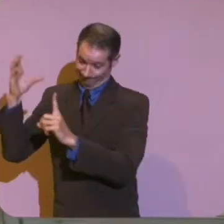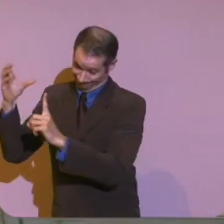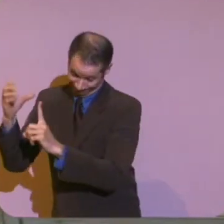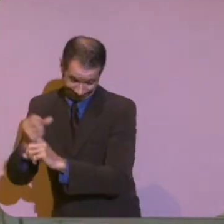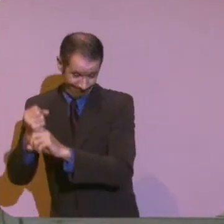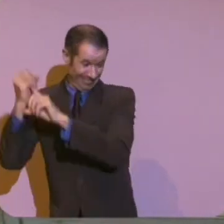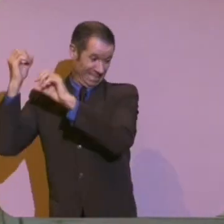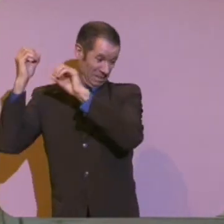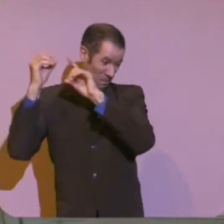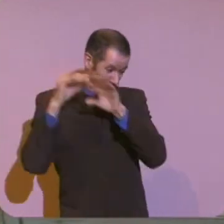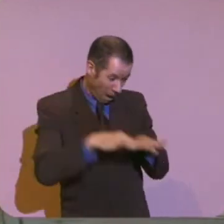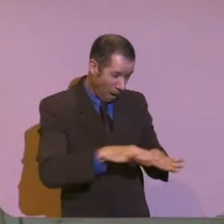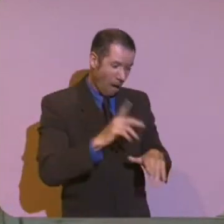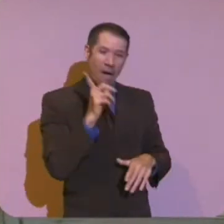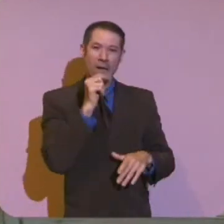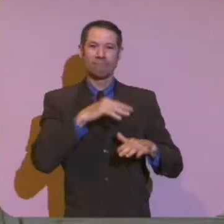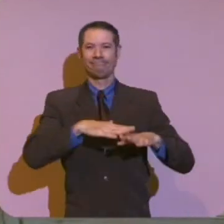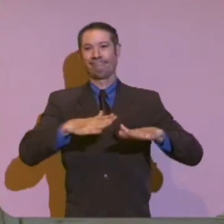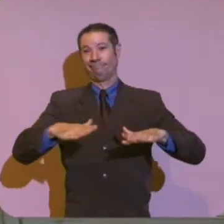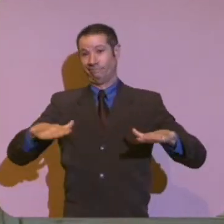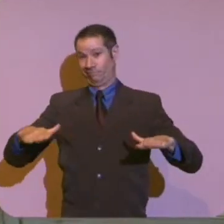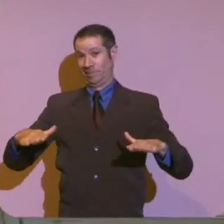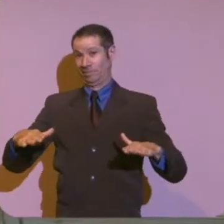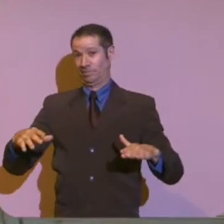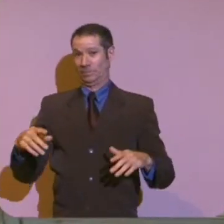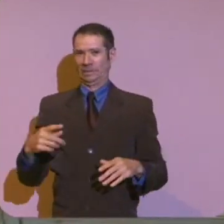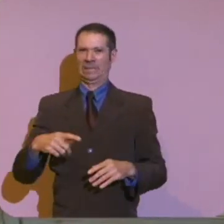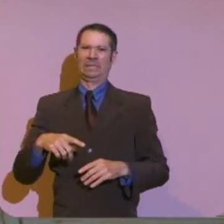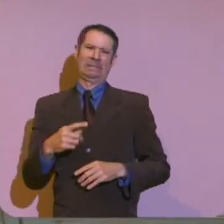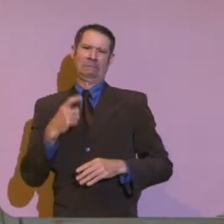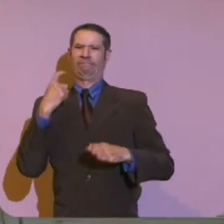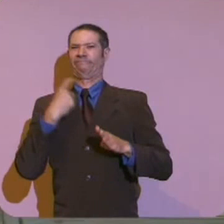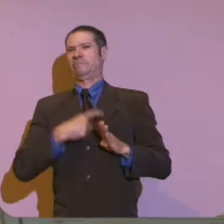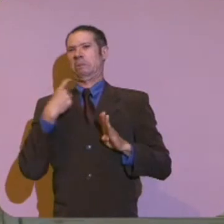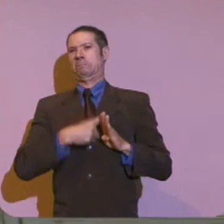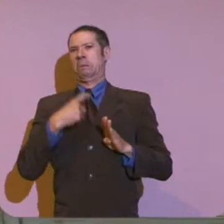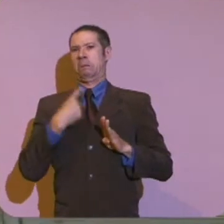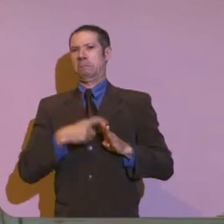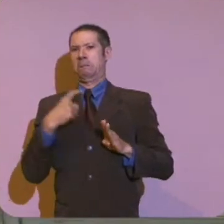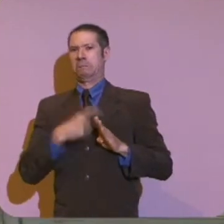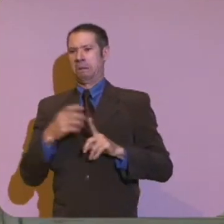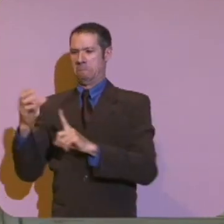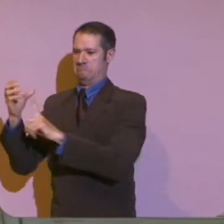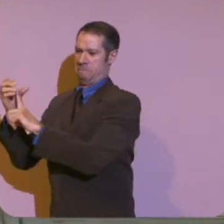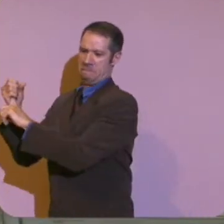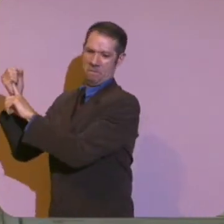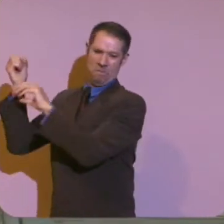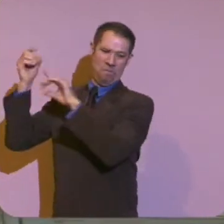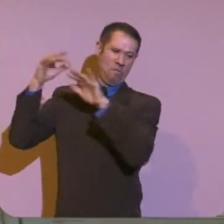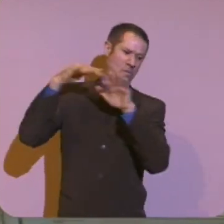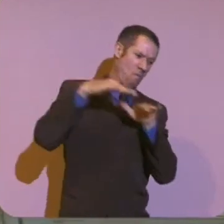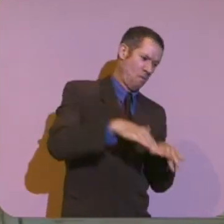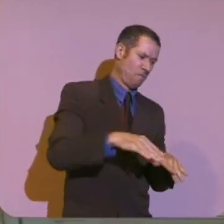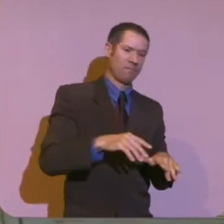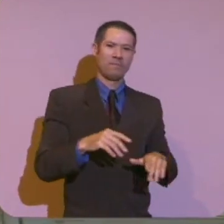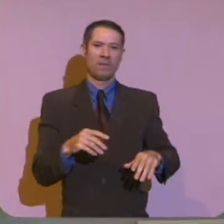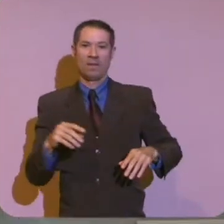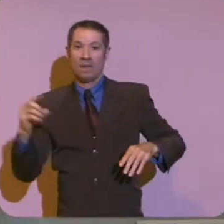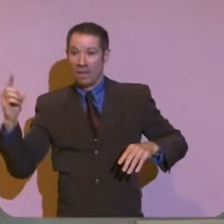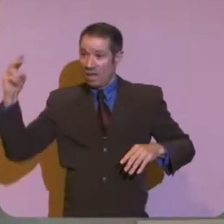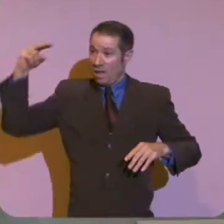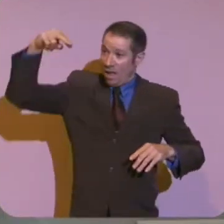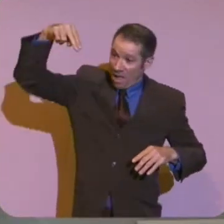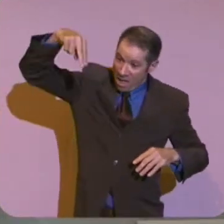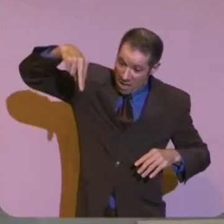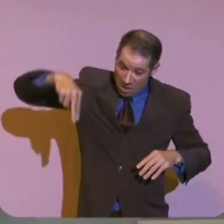mar. Mas o homem era tão duro, que jogado no mar, ele é engolido por um